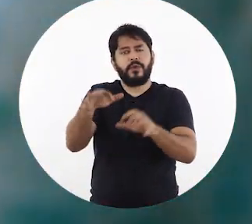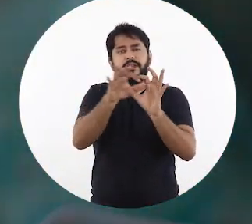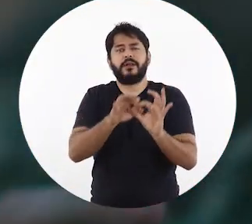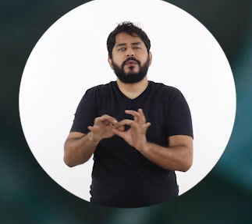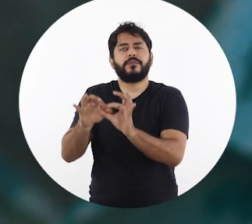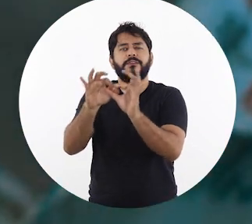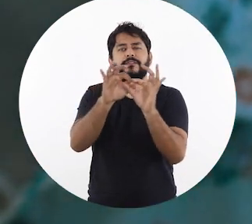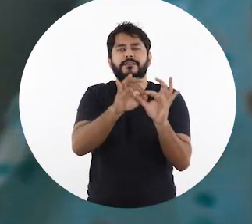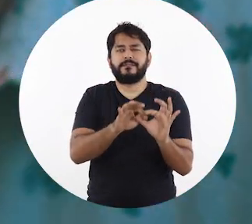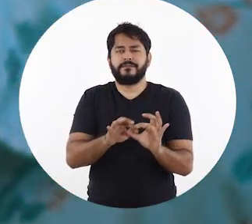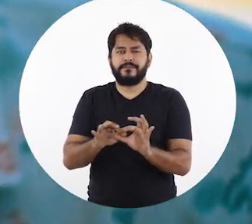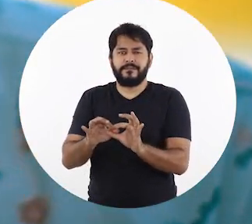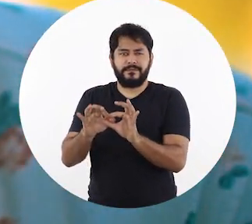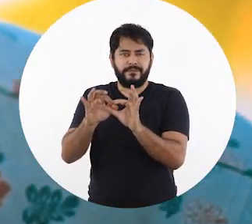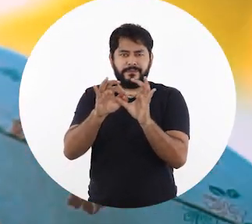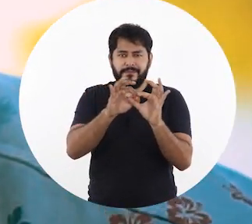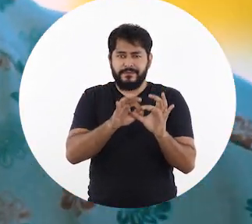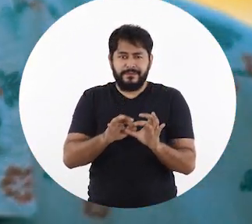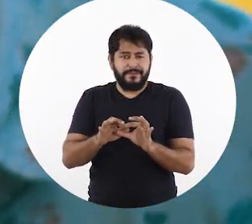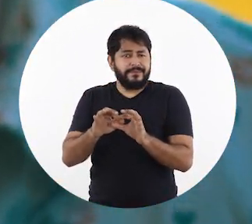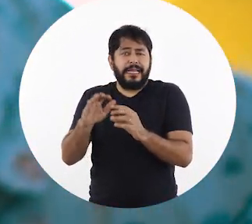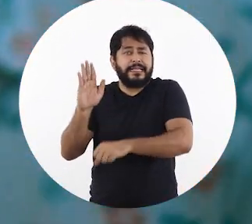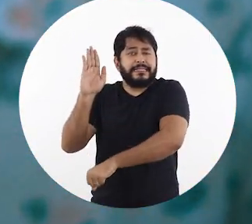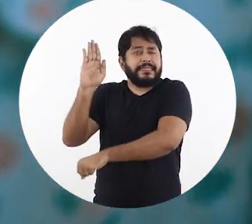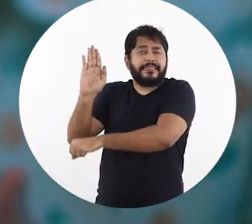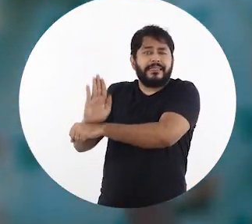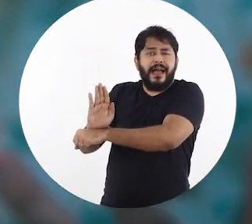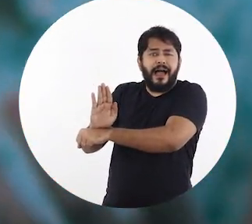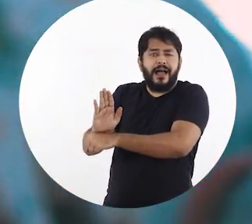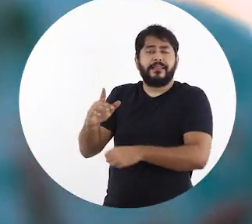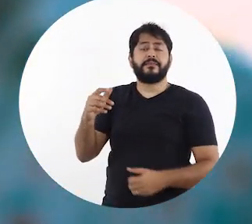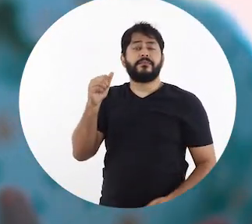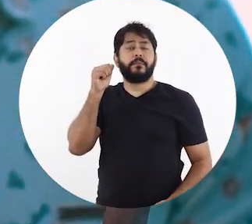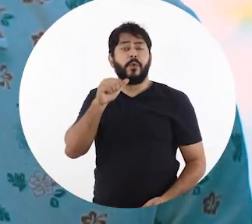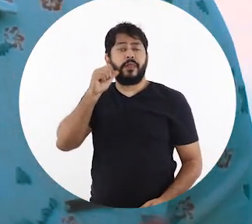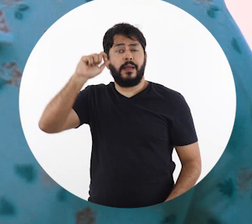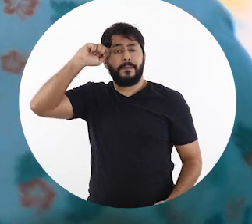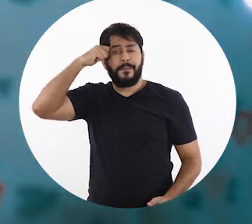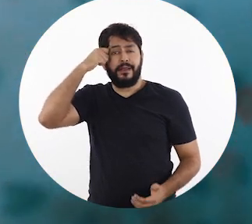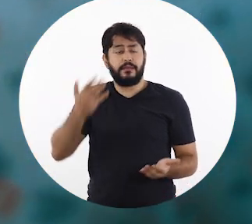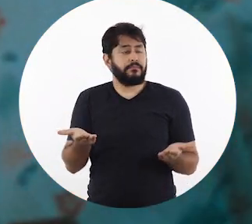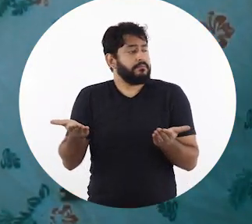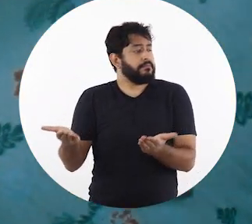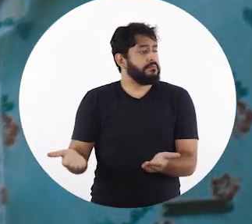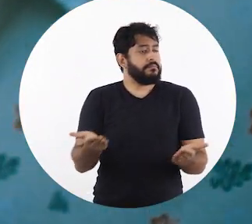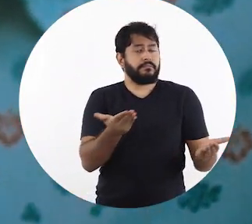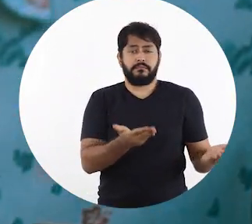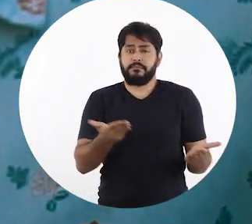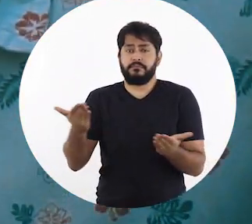Onde todas as tardes passavam a Preta das Bananas, né? Com seu xale vistoso de pano da